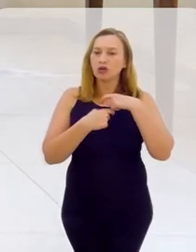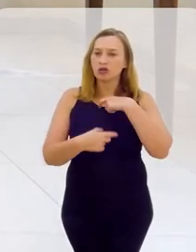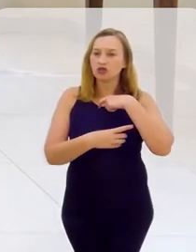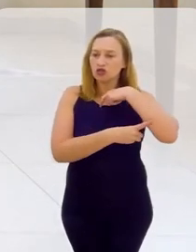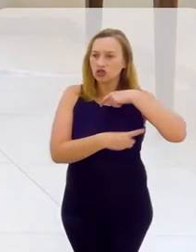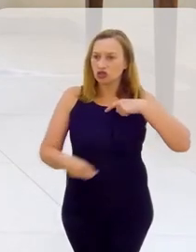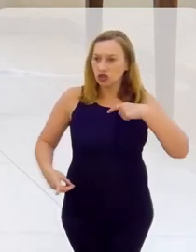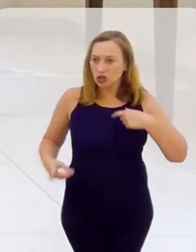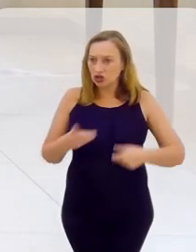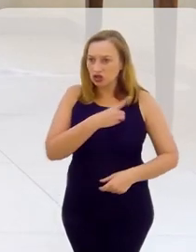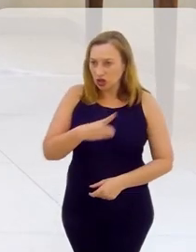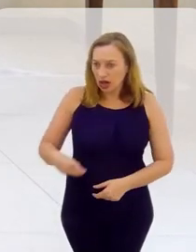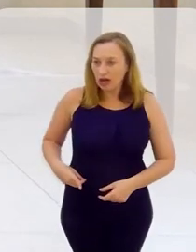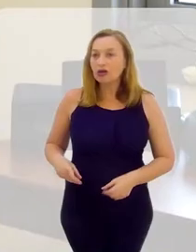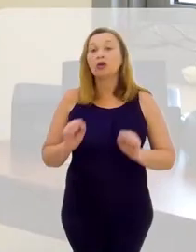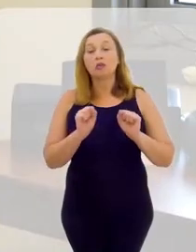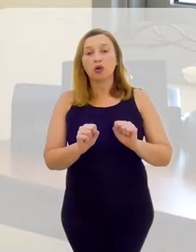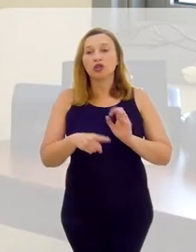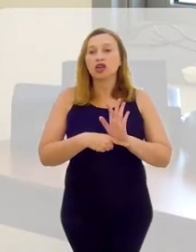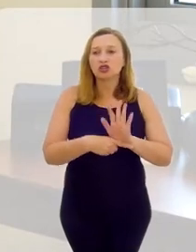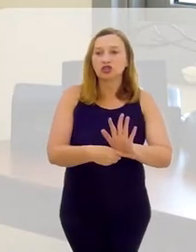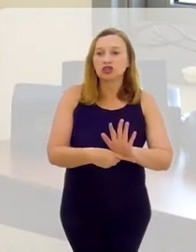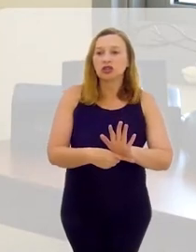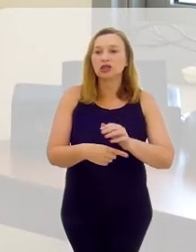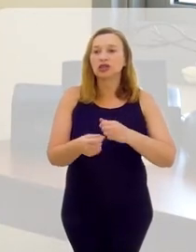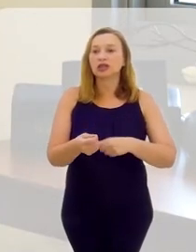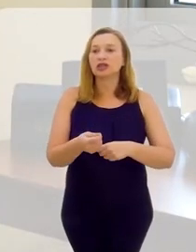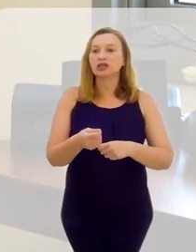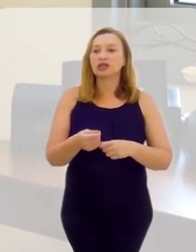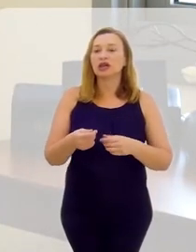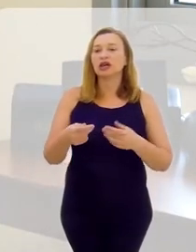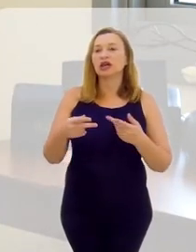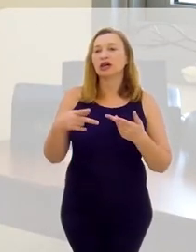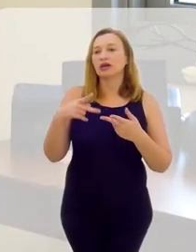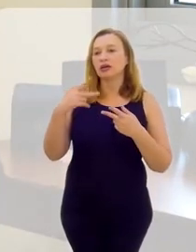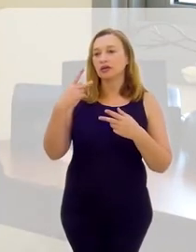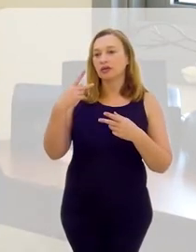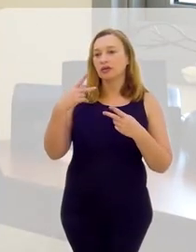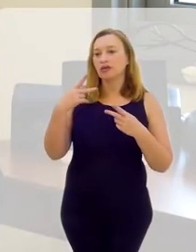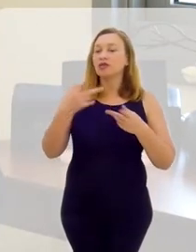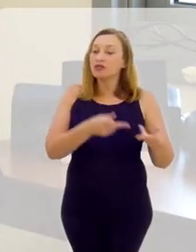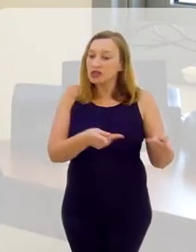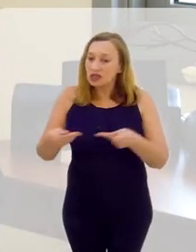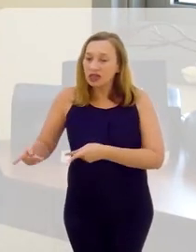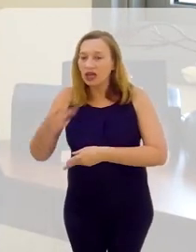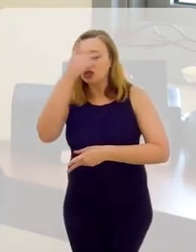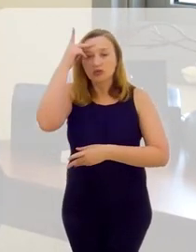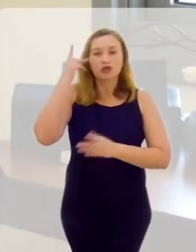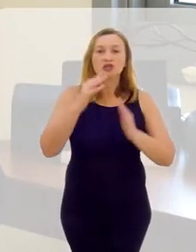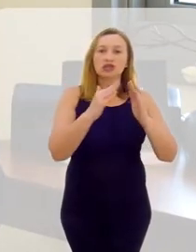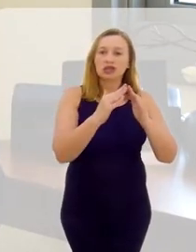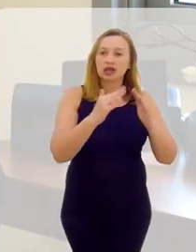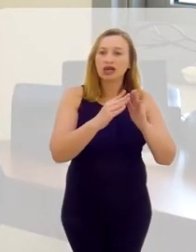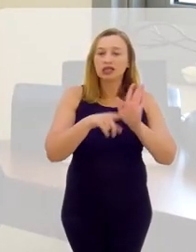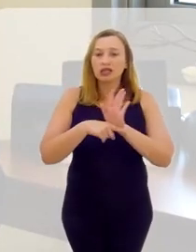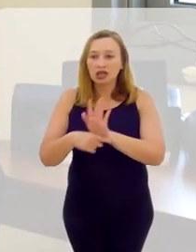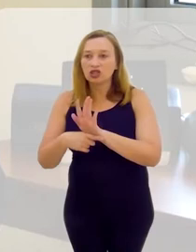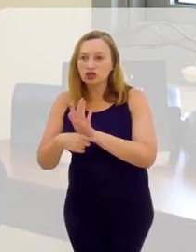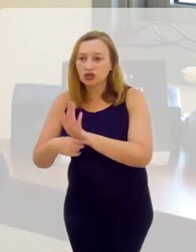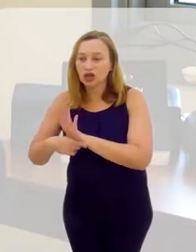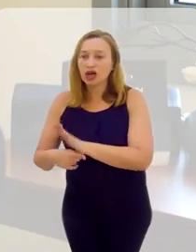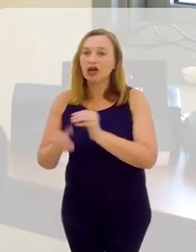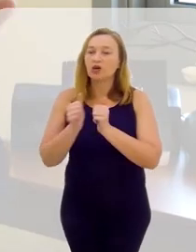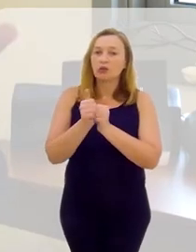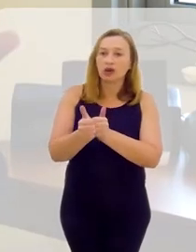mesmas coisas que um diácono faz, só que ele pode ajudar na ministração a membros da igreja. Ele pode visitar as pessoas em casa